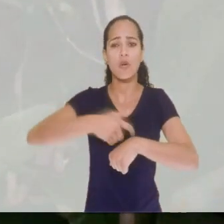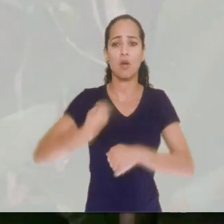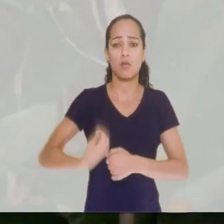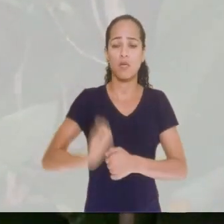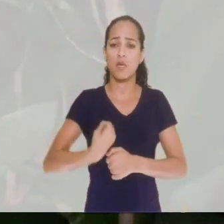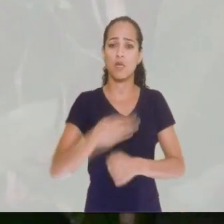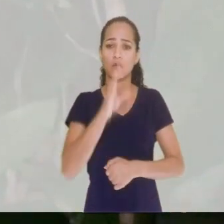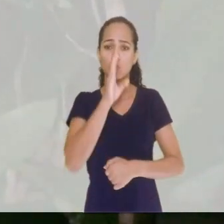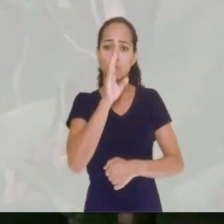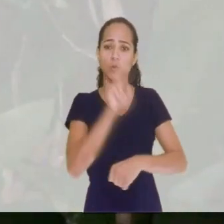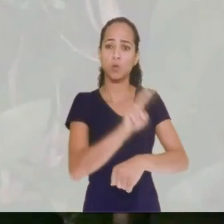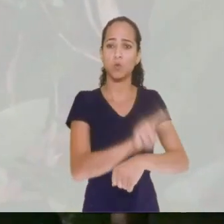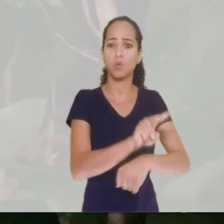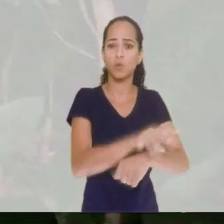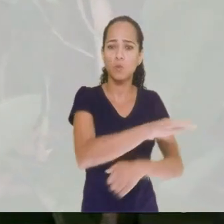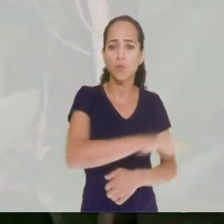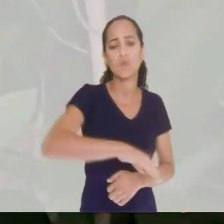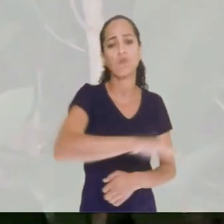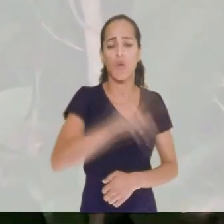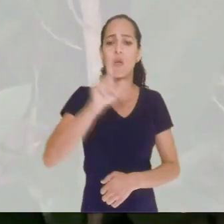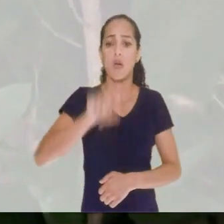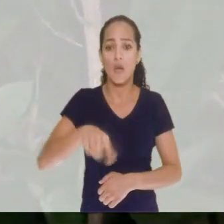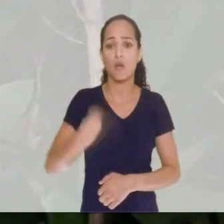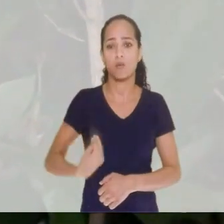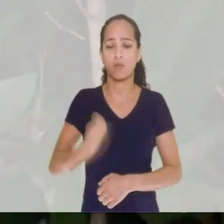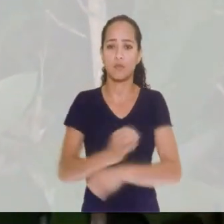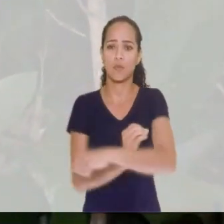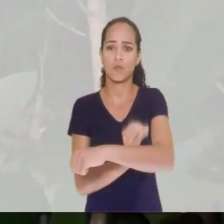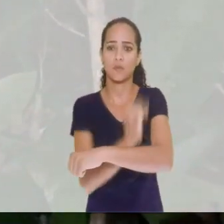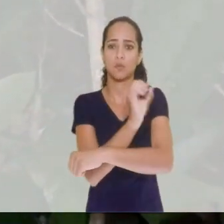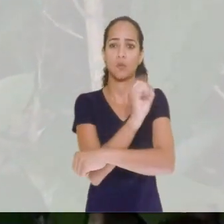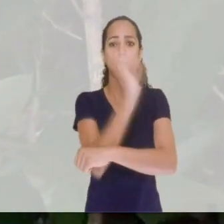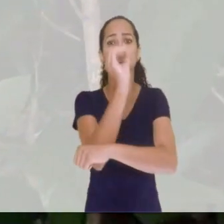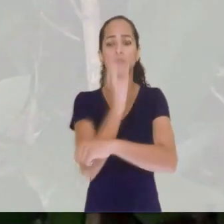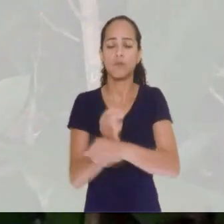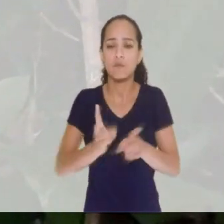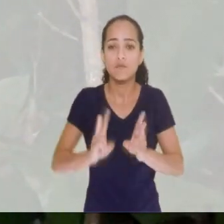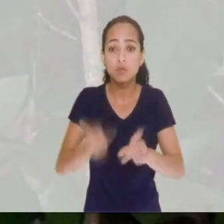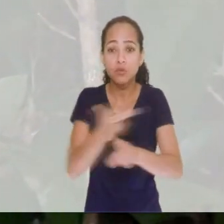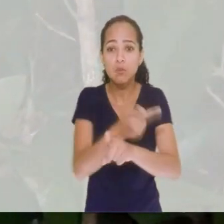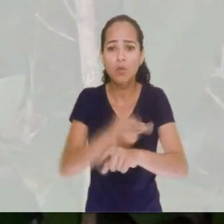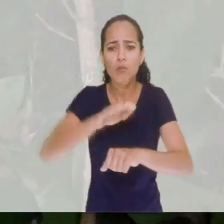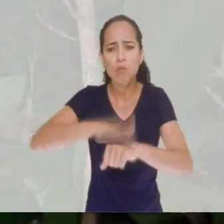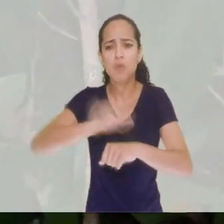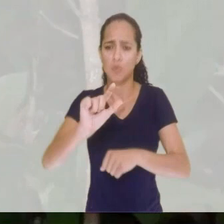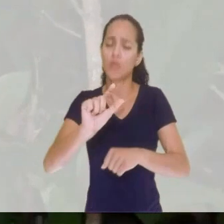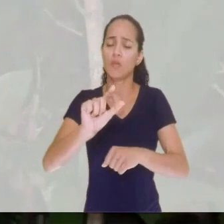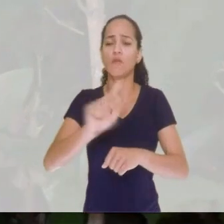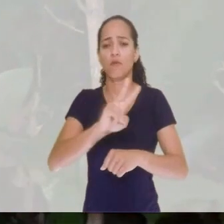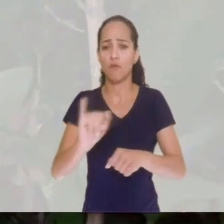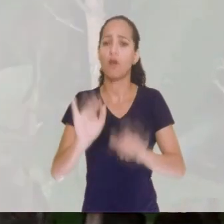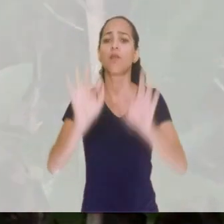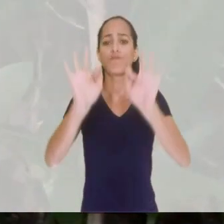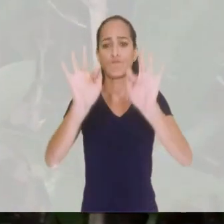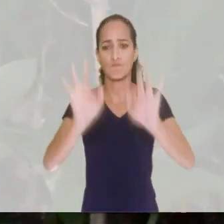talvez ele não esteja mais em atividade. A gente pode achar ele no seu refúgio, mas é um animal mais crepuscular. Vamos procurar mais um pouquinho,